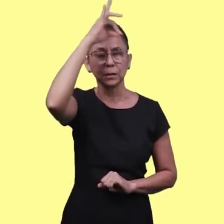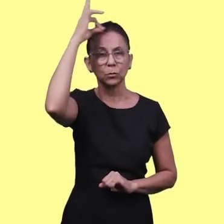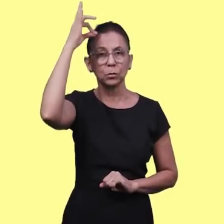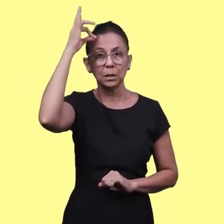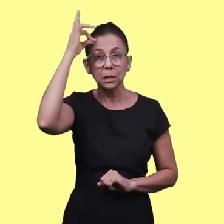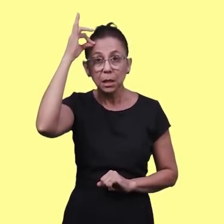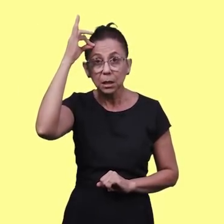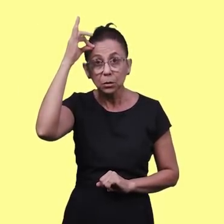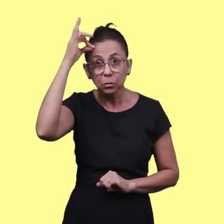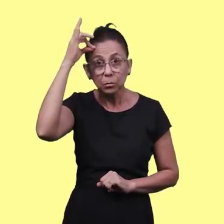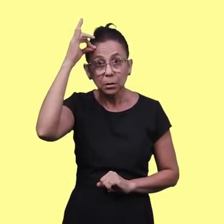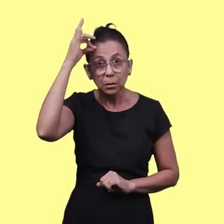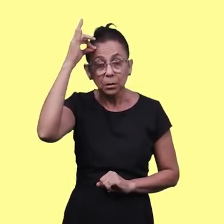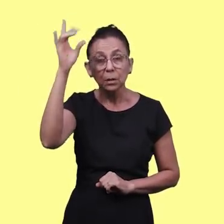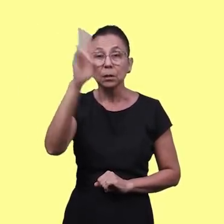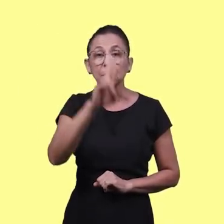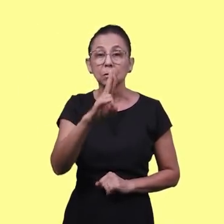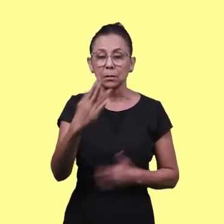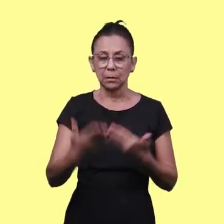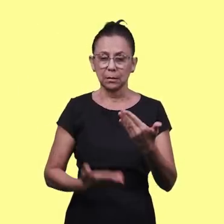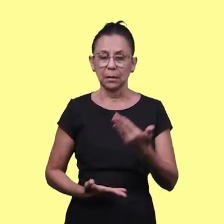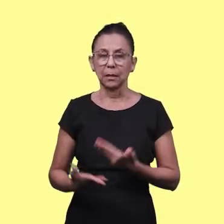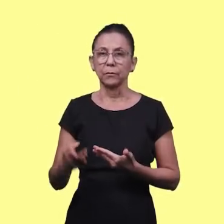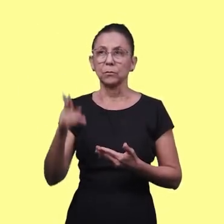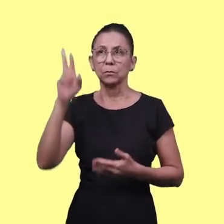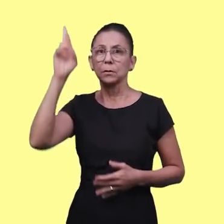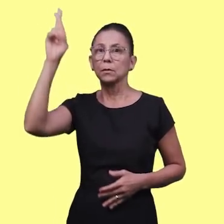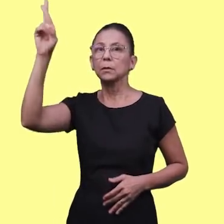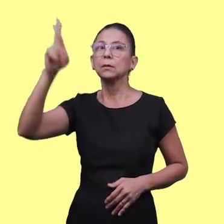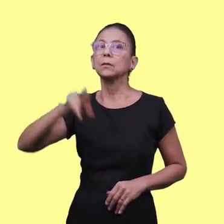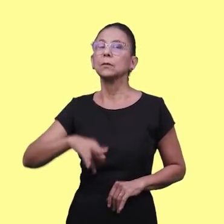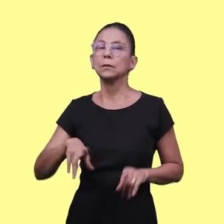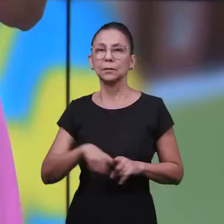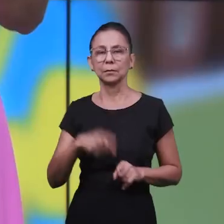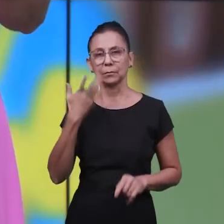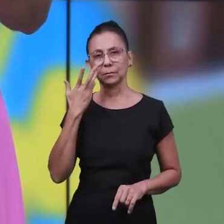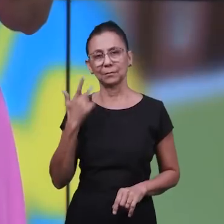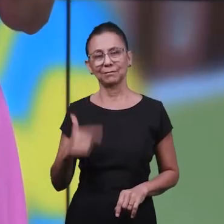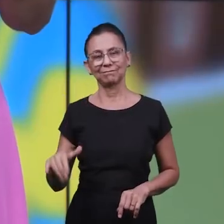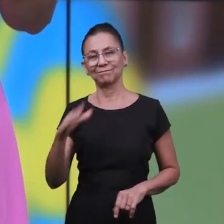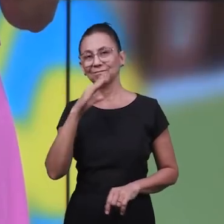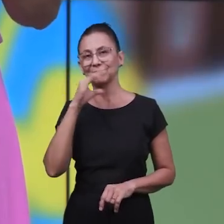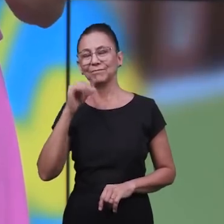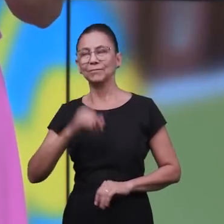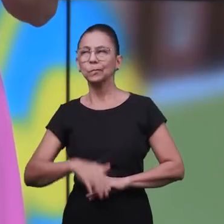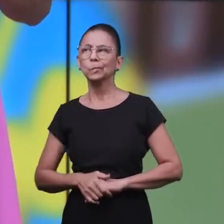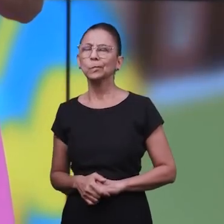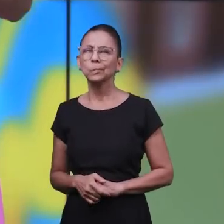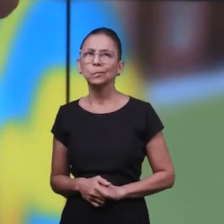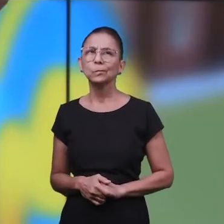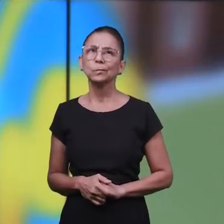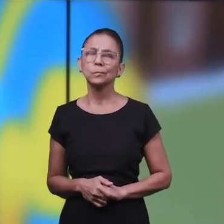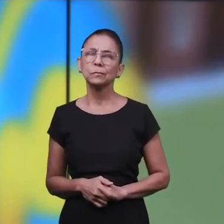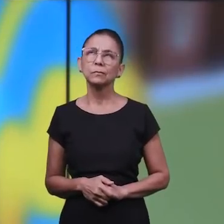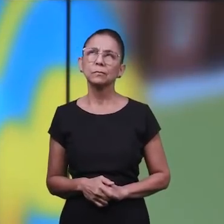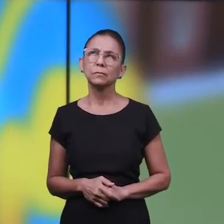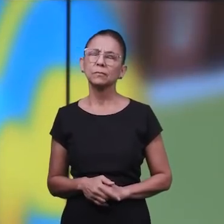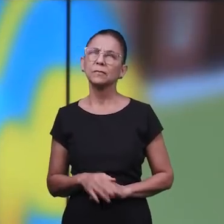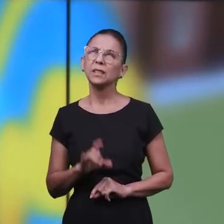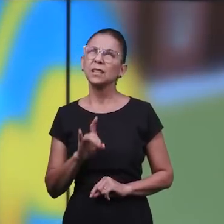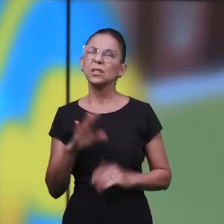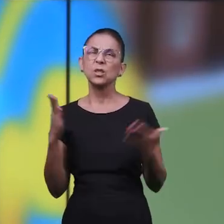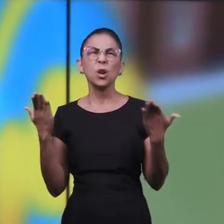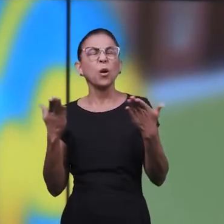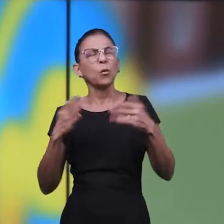poder muitos servos do Senhor, inclusive as crianças intermediárias e adolescentes. Mas será que isso acontece